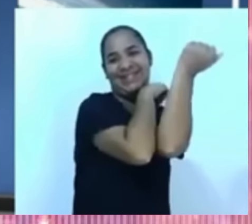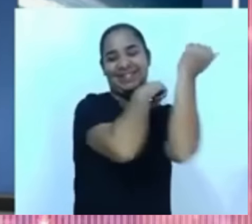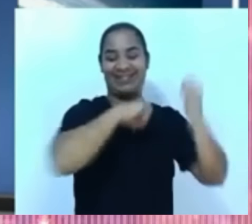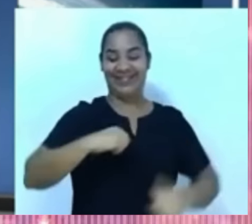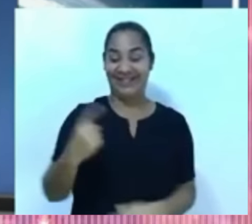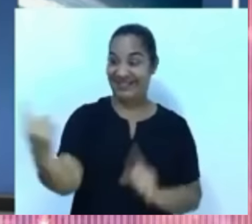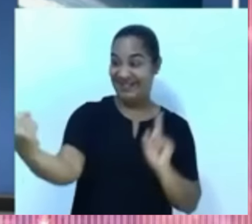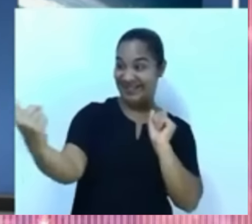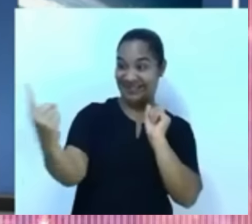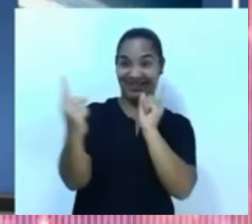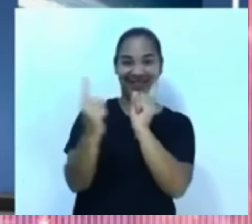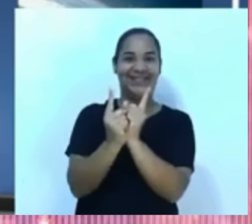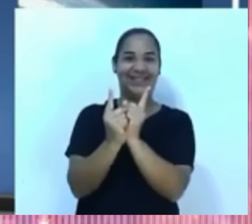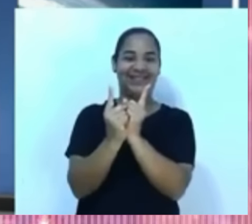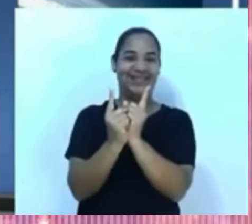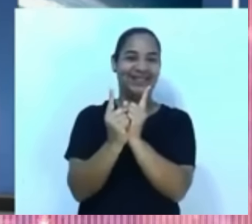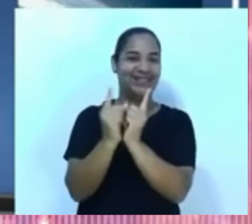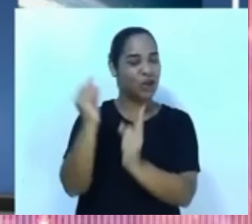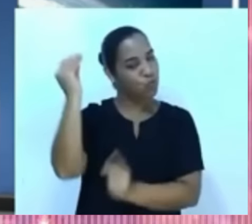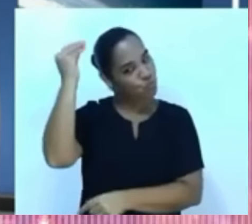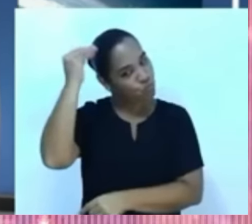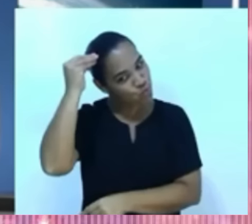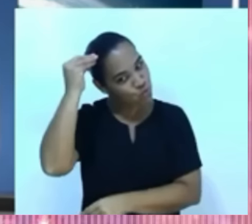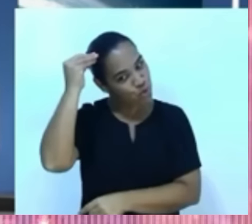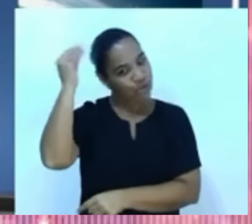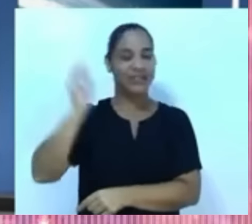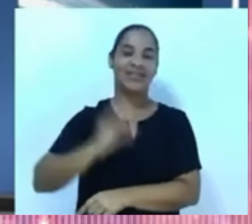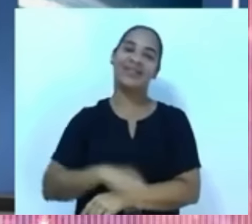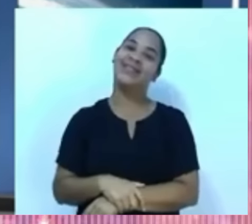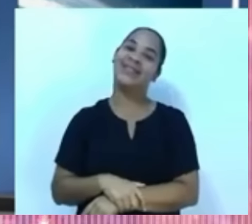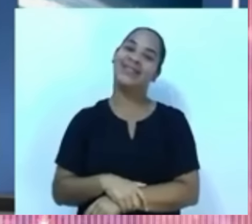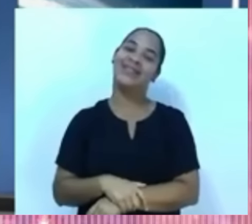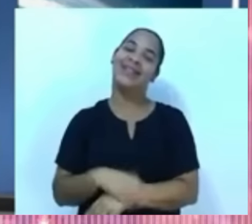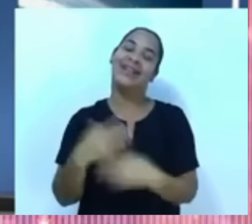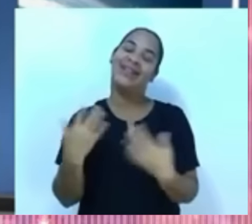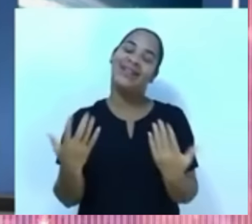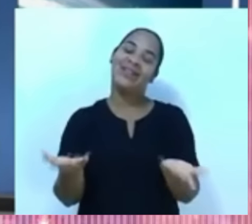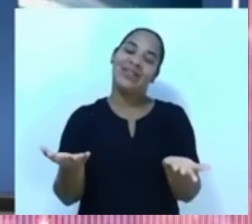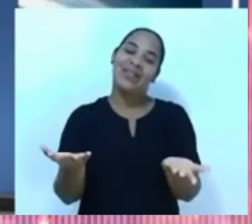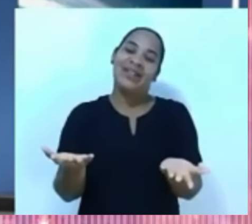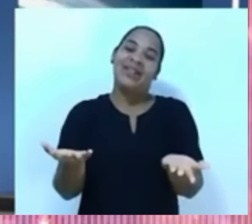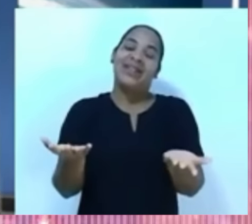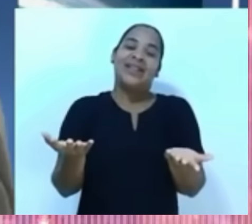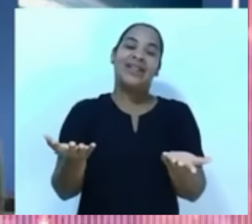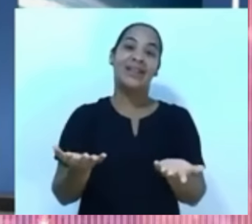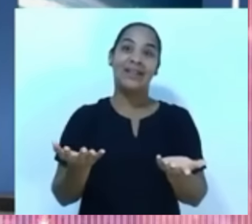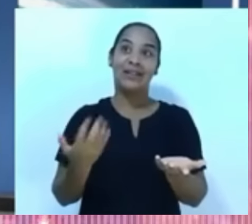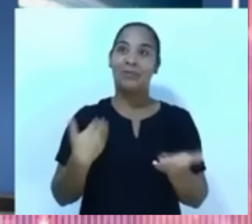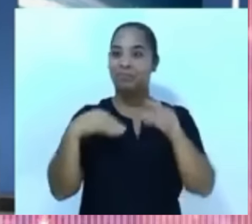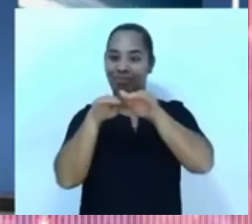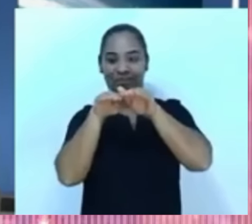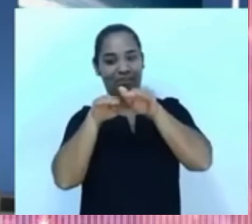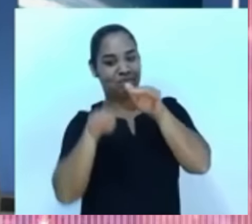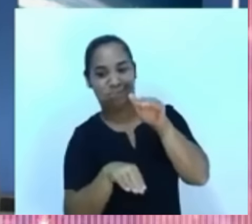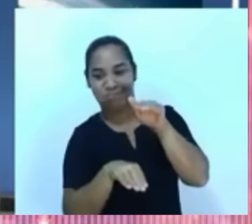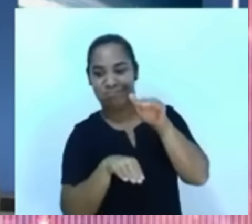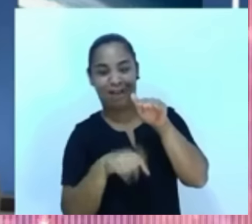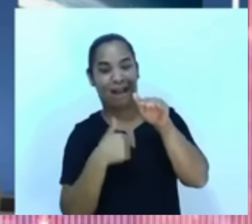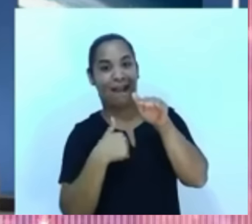e me beijou a cabeça então eu me senti quase humilhado porque esta mulher